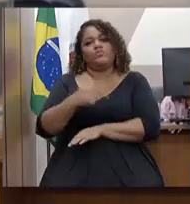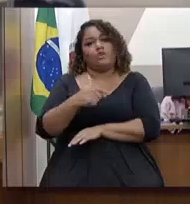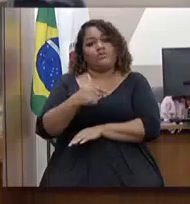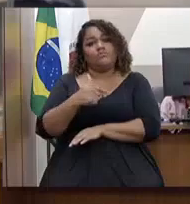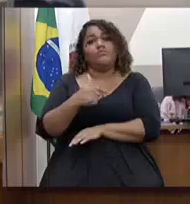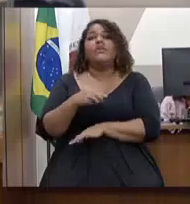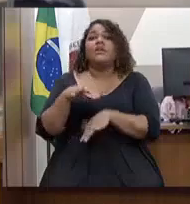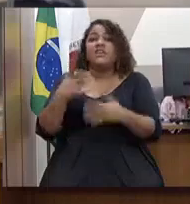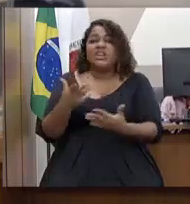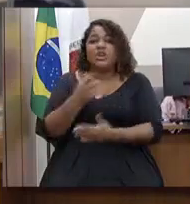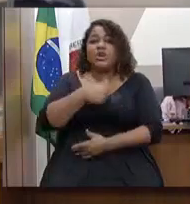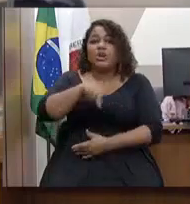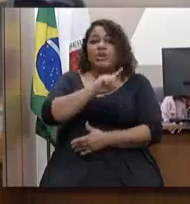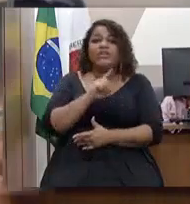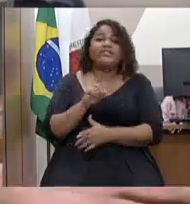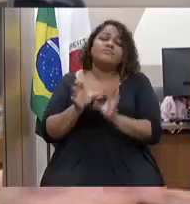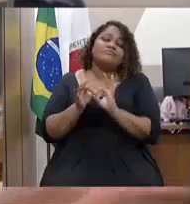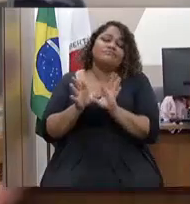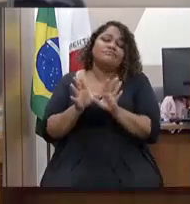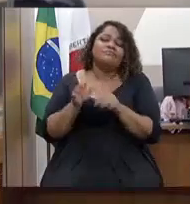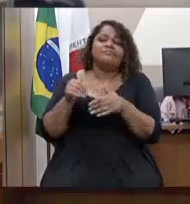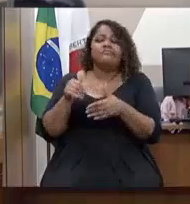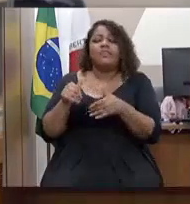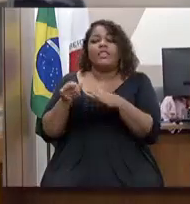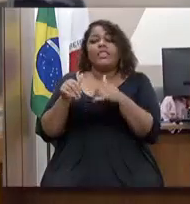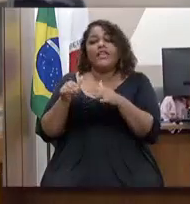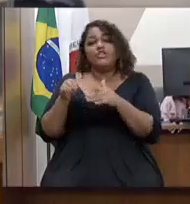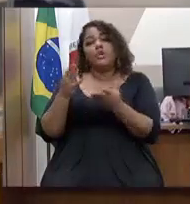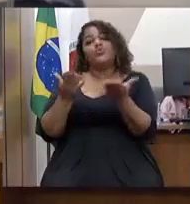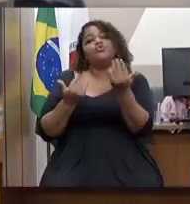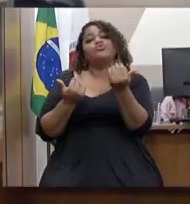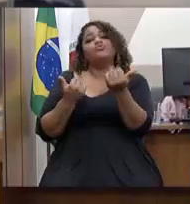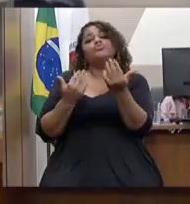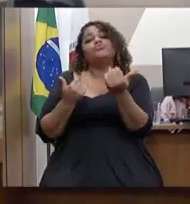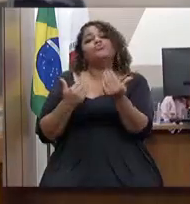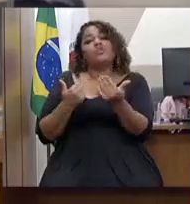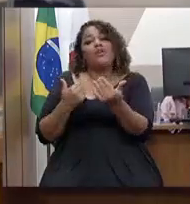juventude a riscos que são absolutamente evitáveis